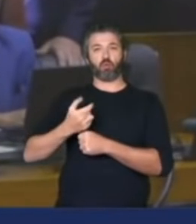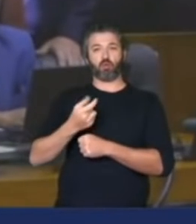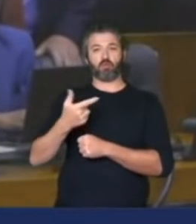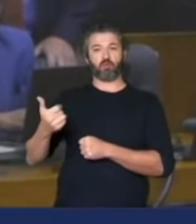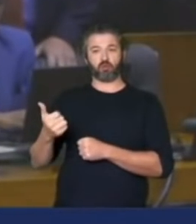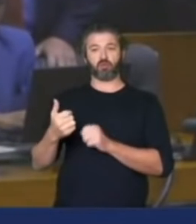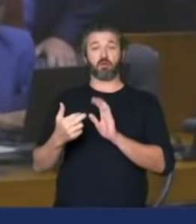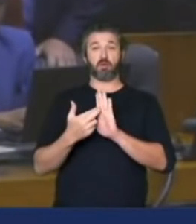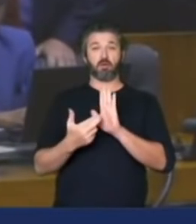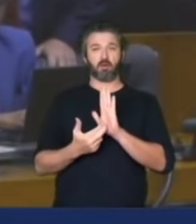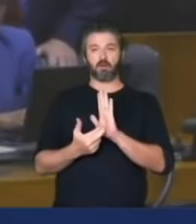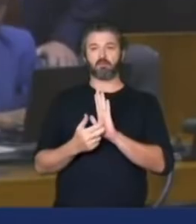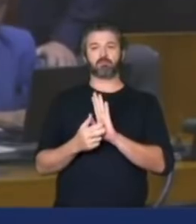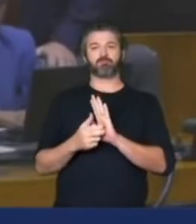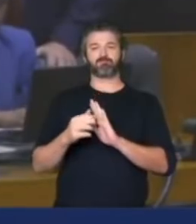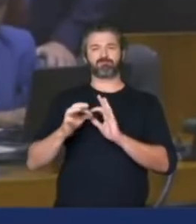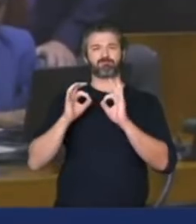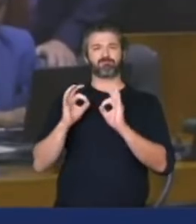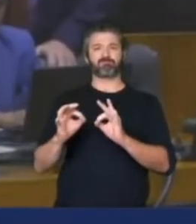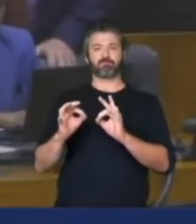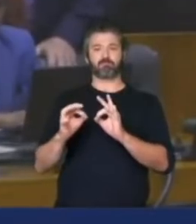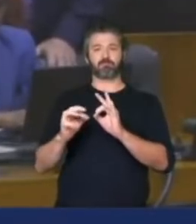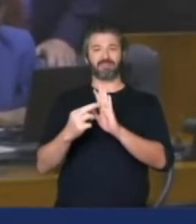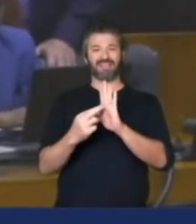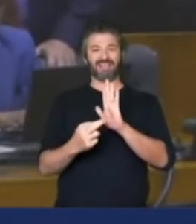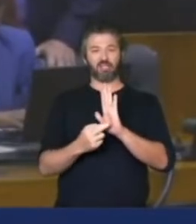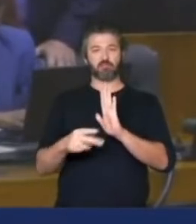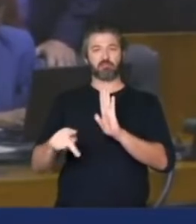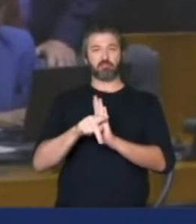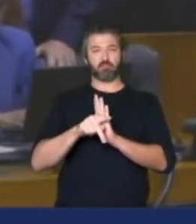critério estritamente regimental.